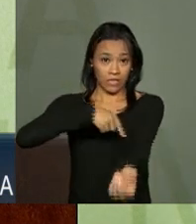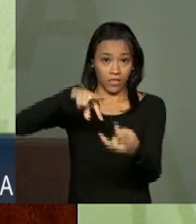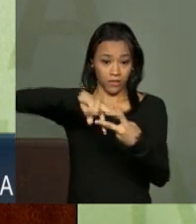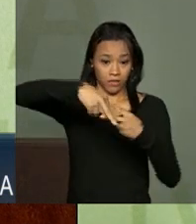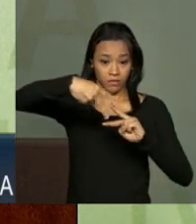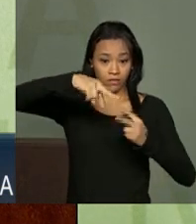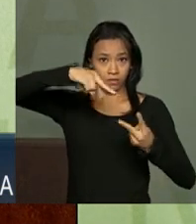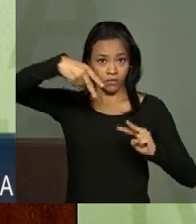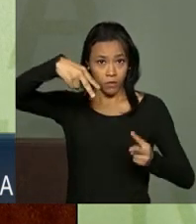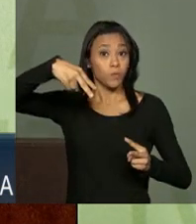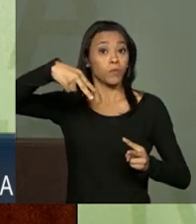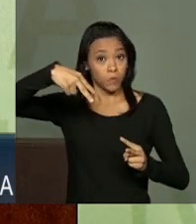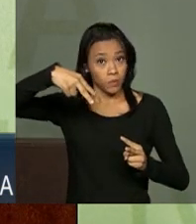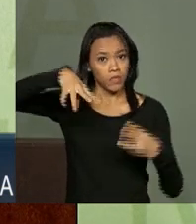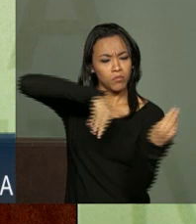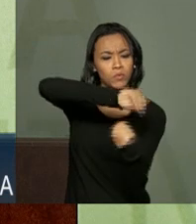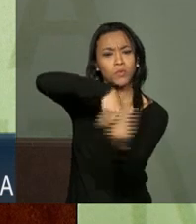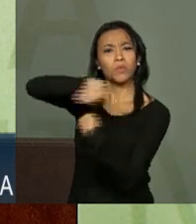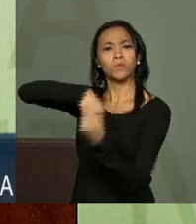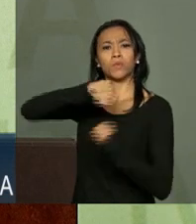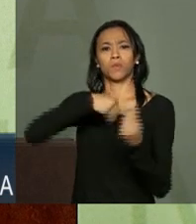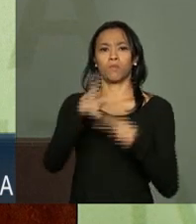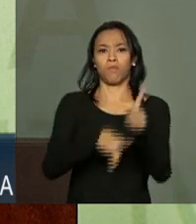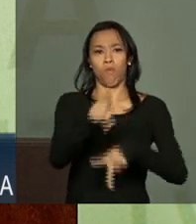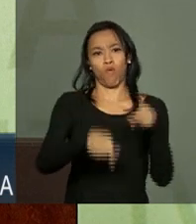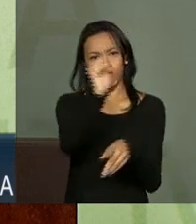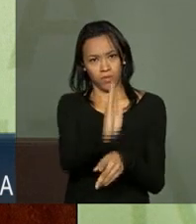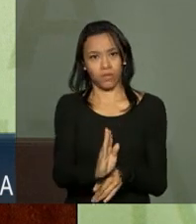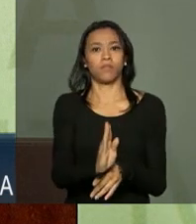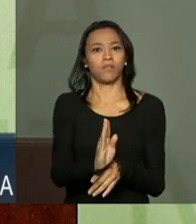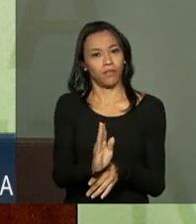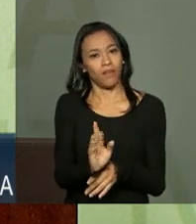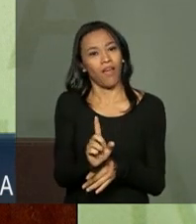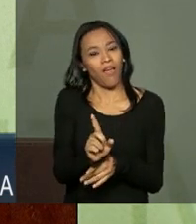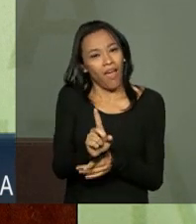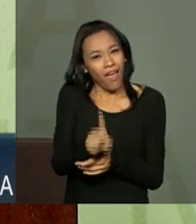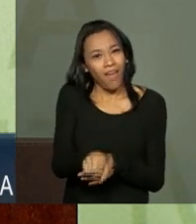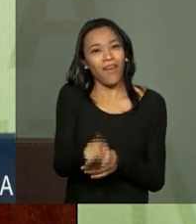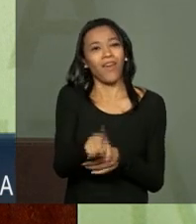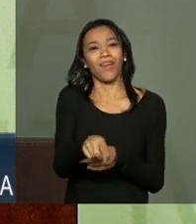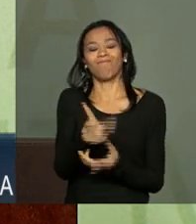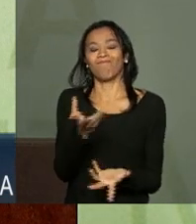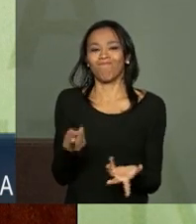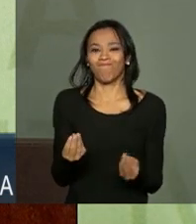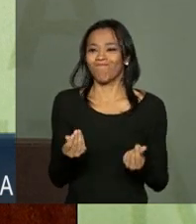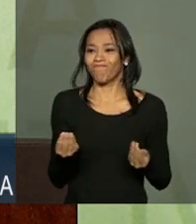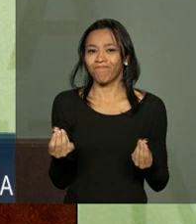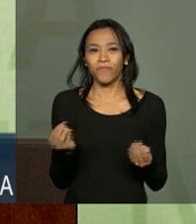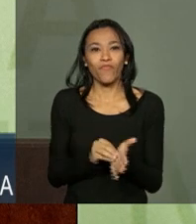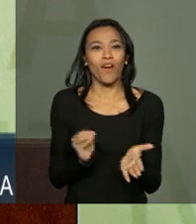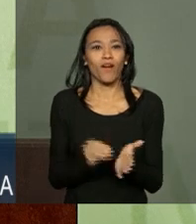na formação do povo brasileiro ainda é ultrajada pela injustiça